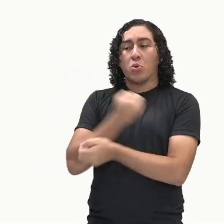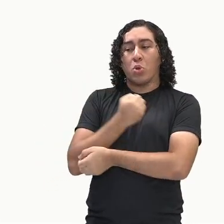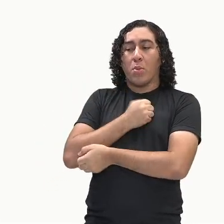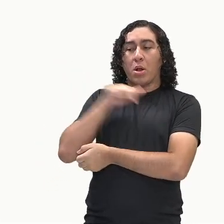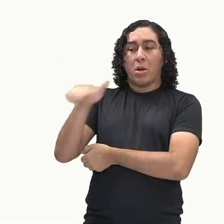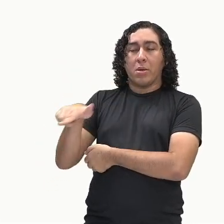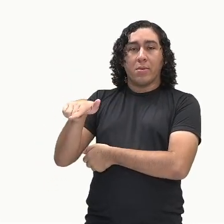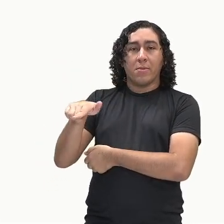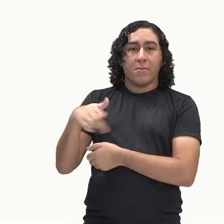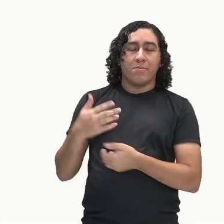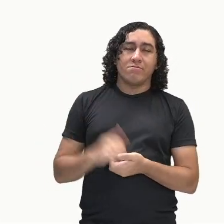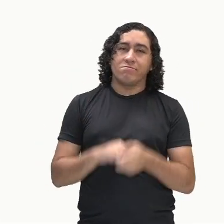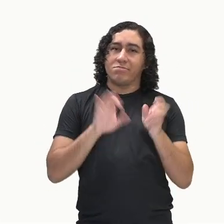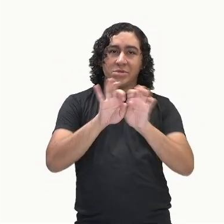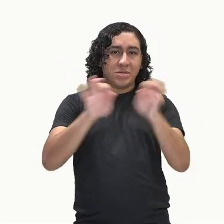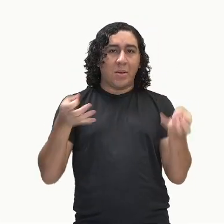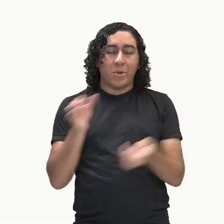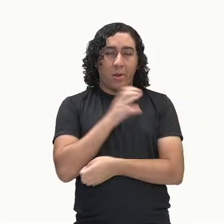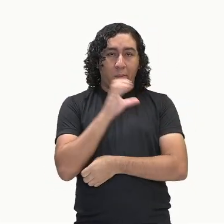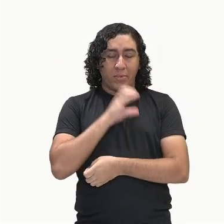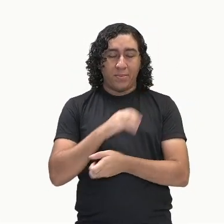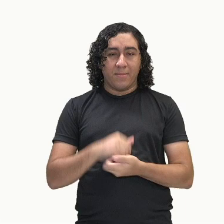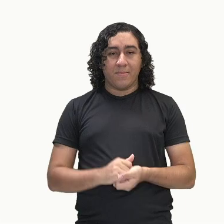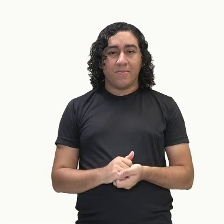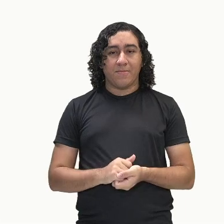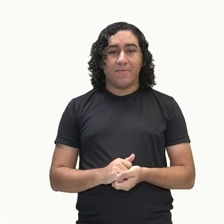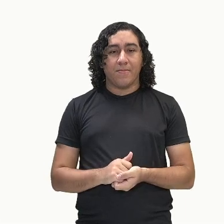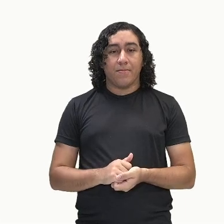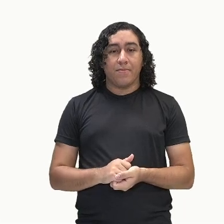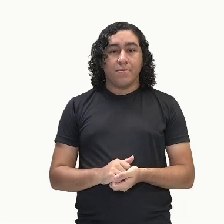esse aí? Então, muito simples. Vamos lá.